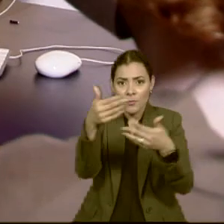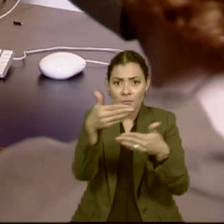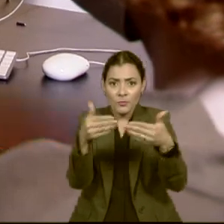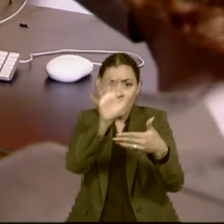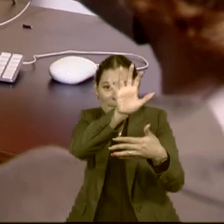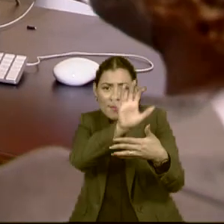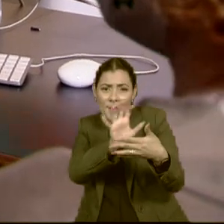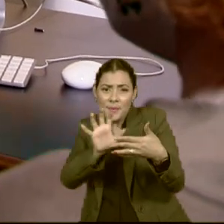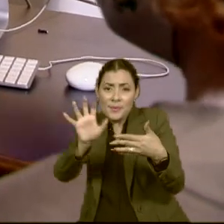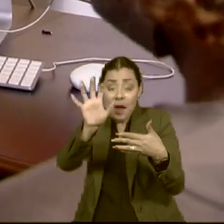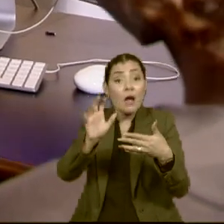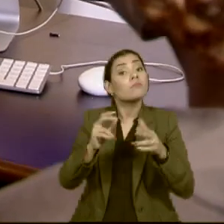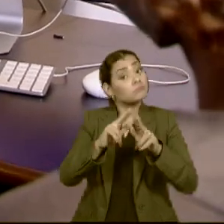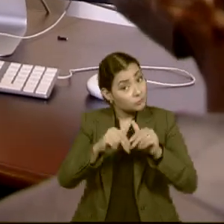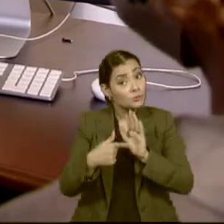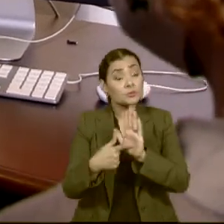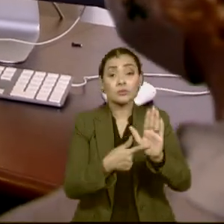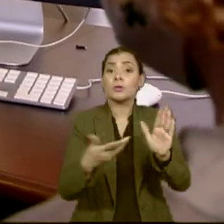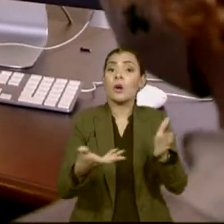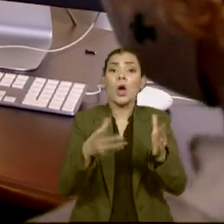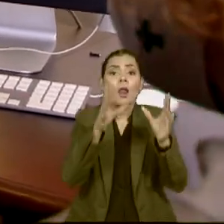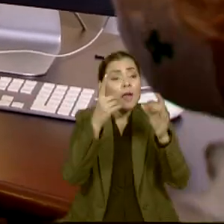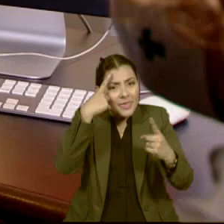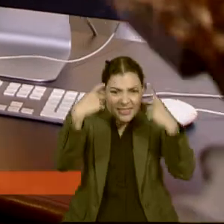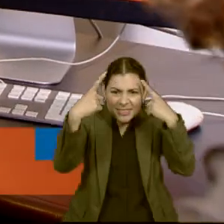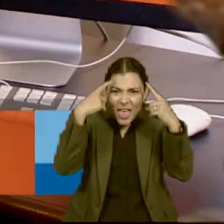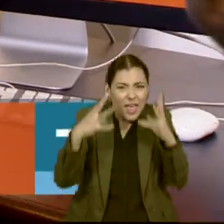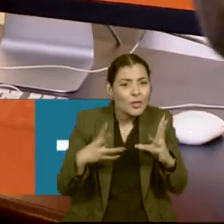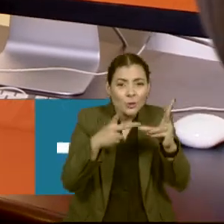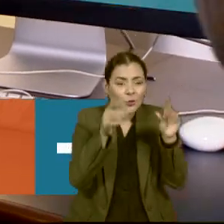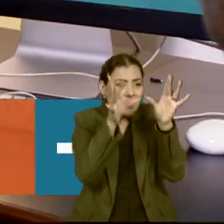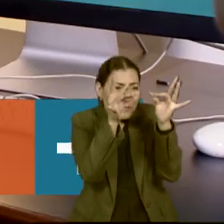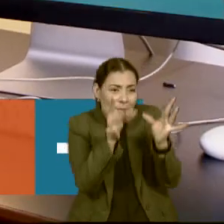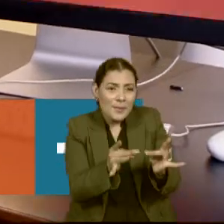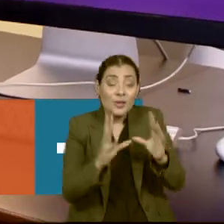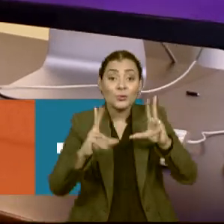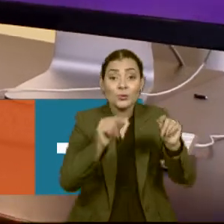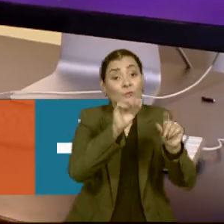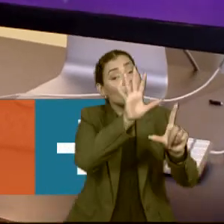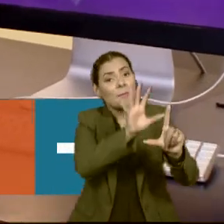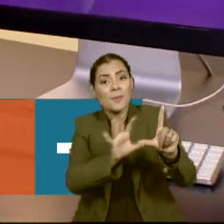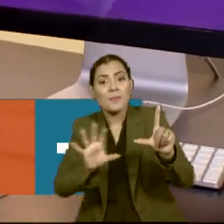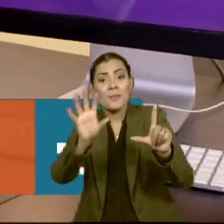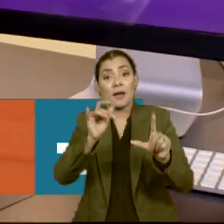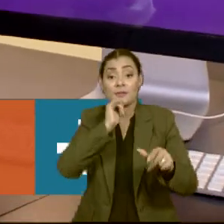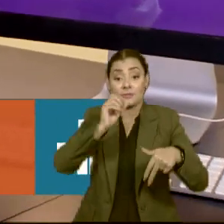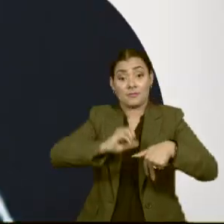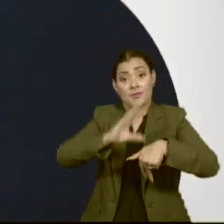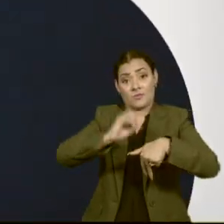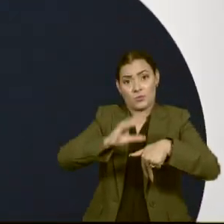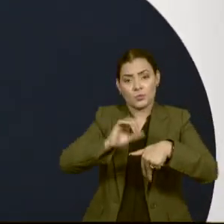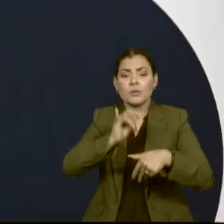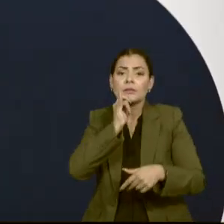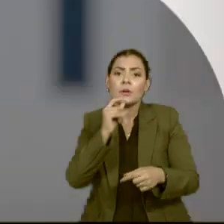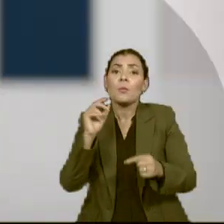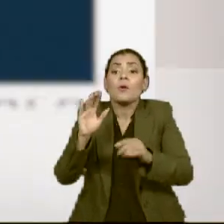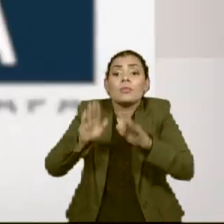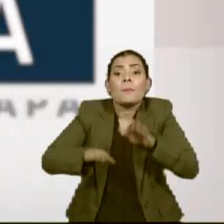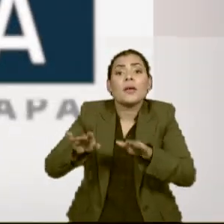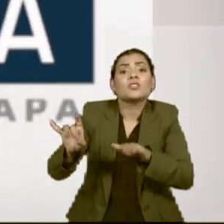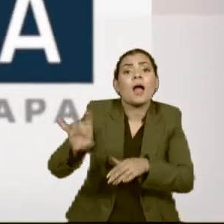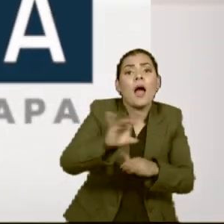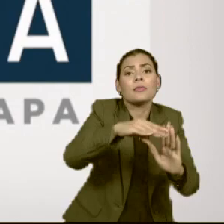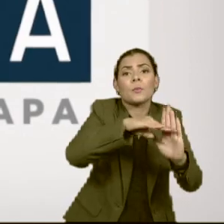Aqui é o lugar onde são executadas as ideias para embalar os programas da TV Cultura, de acordo com o